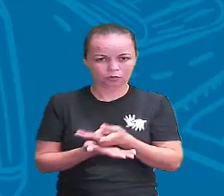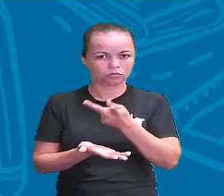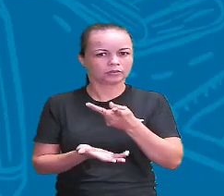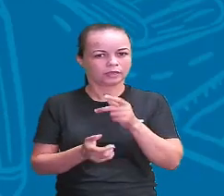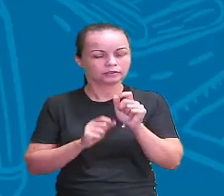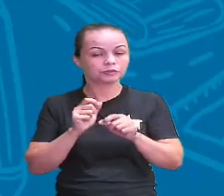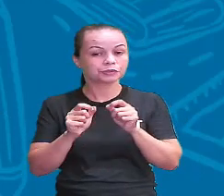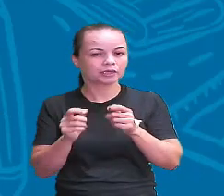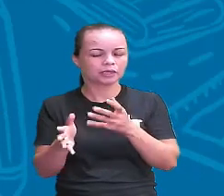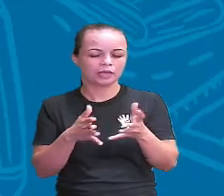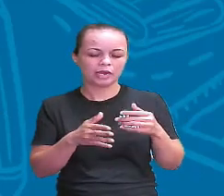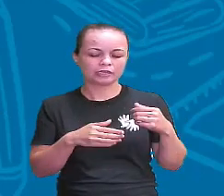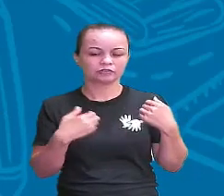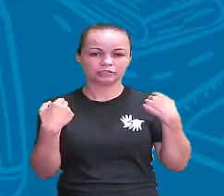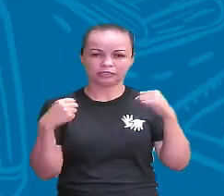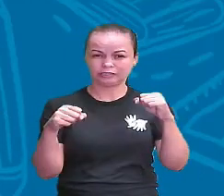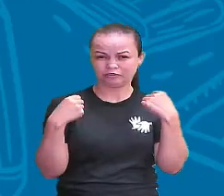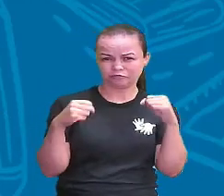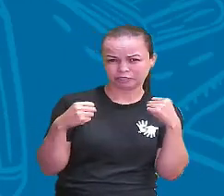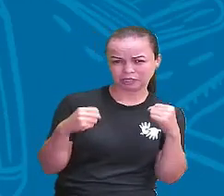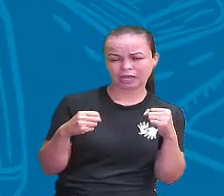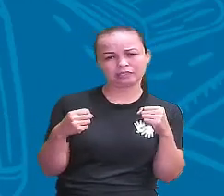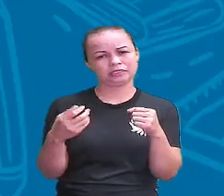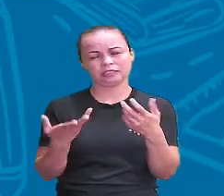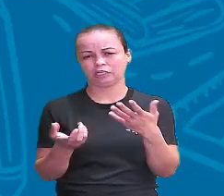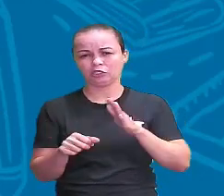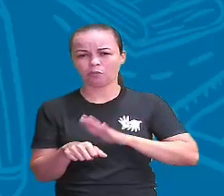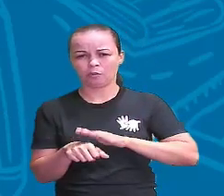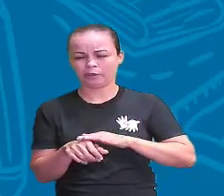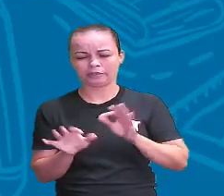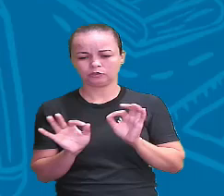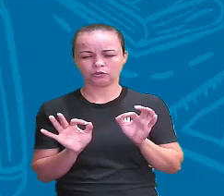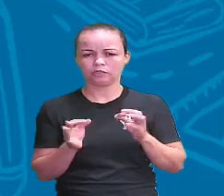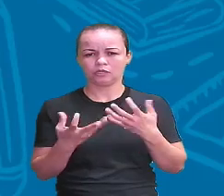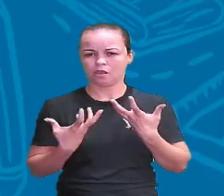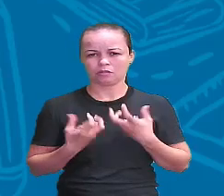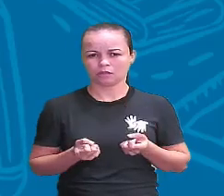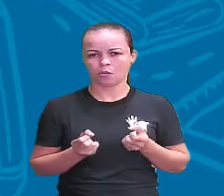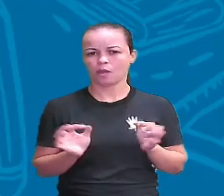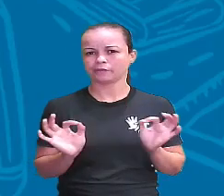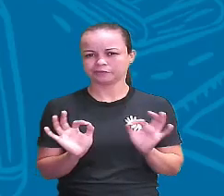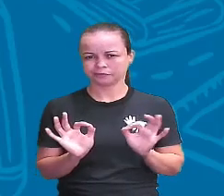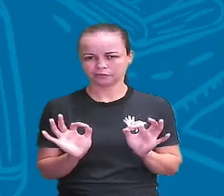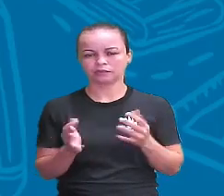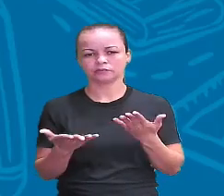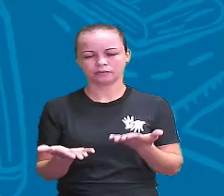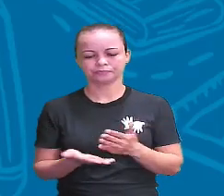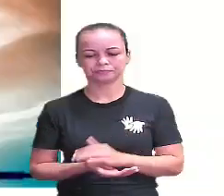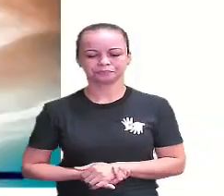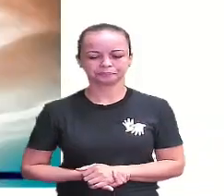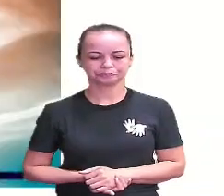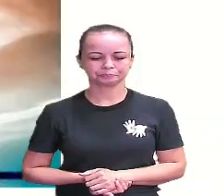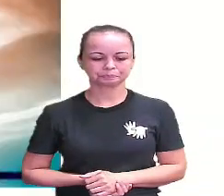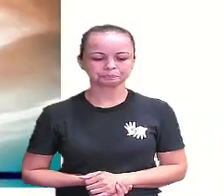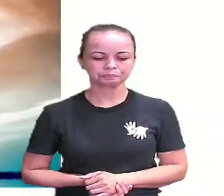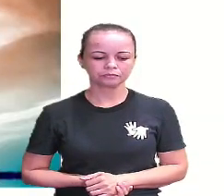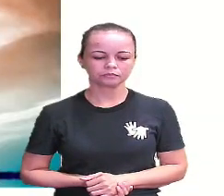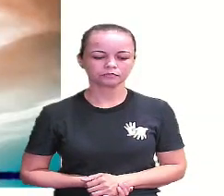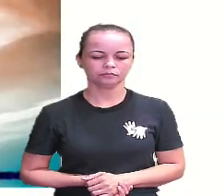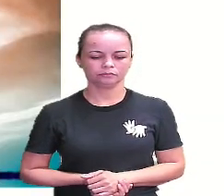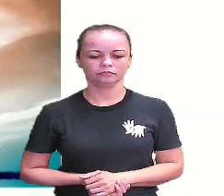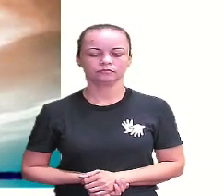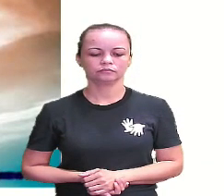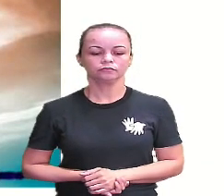quando geralmente a gente faz algum tipo de atividade que normalmente o nosso corpo, nosso organismo, nossa musculatura não está habituado. E aí, ó,